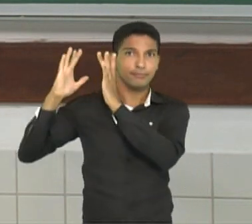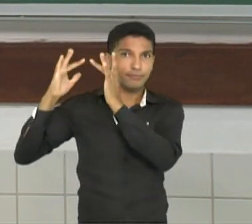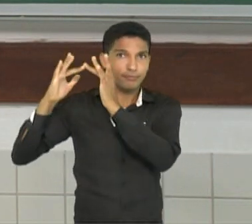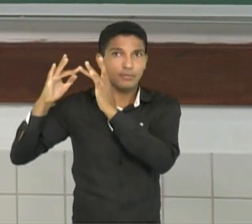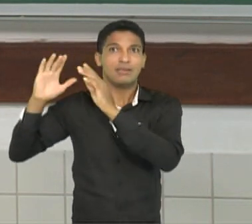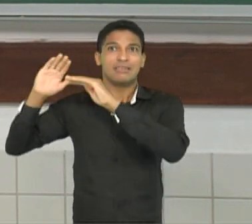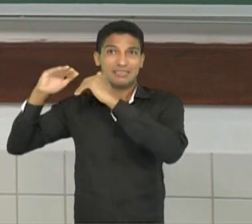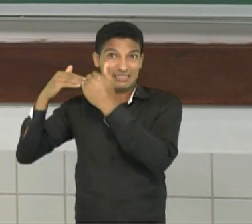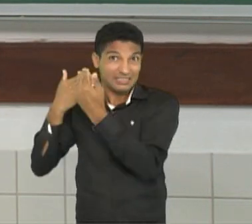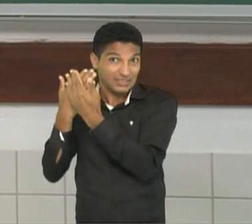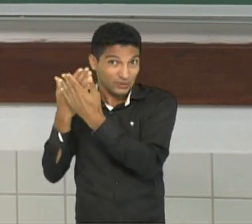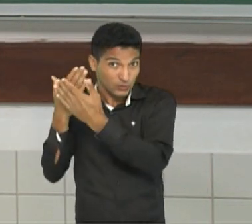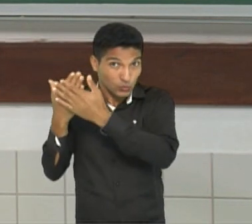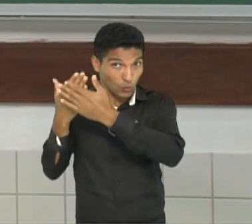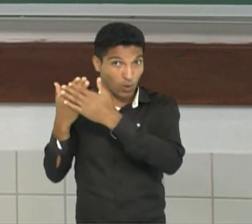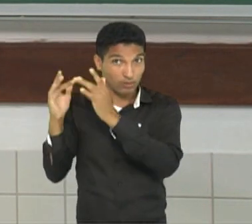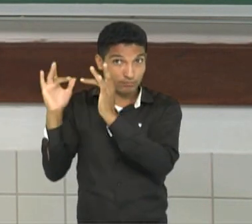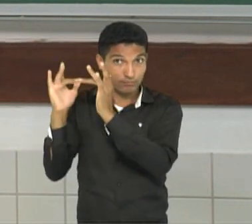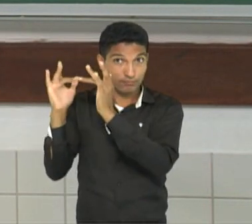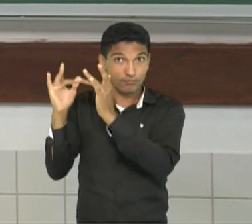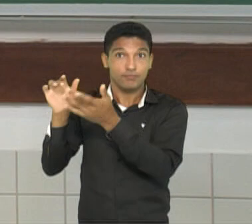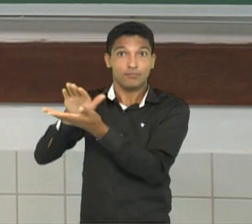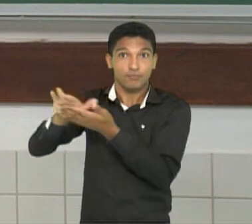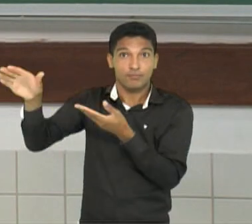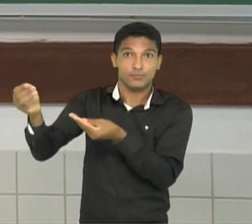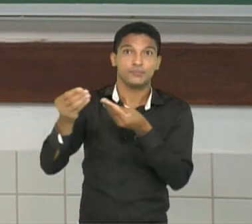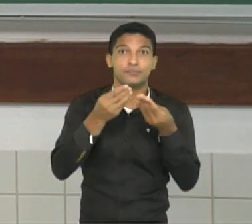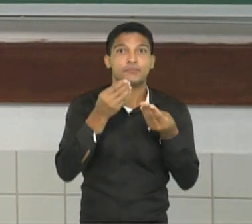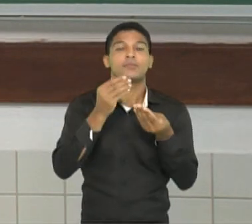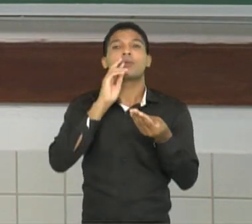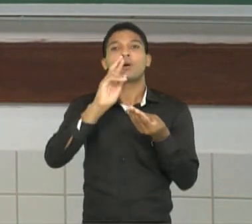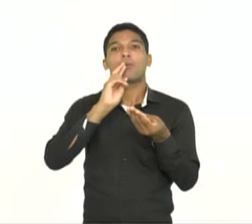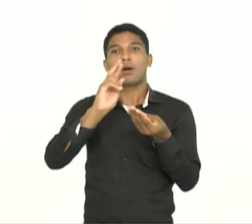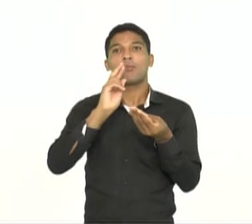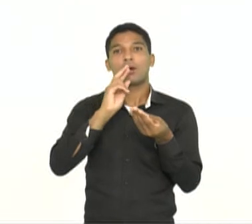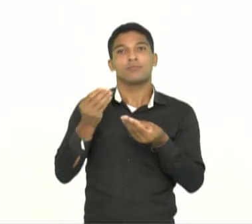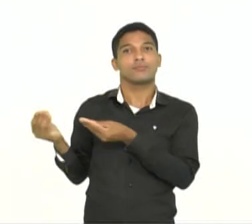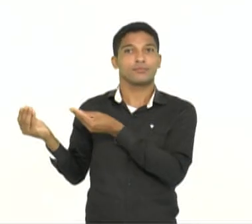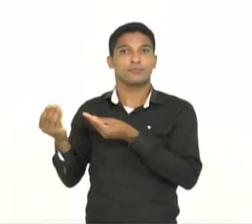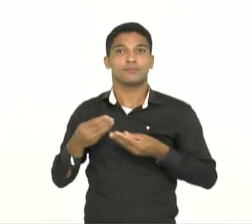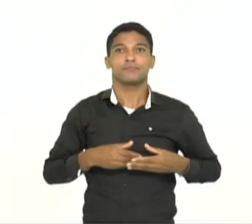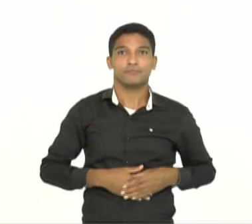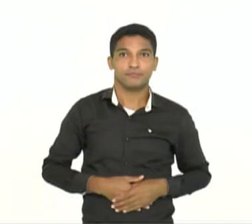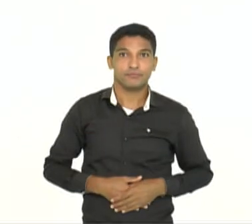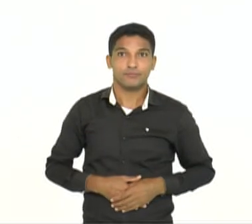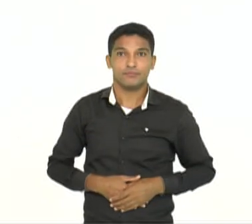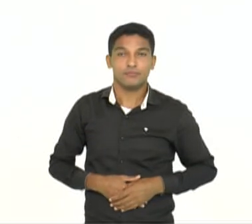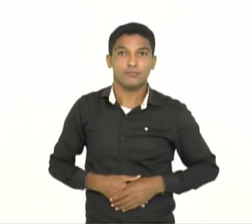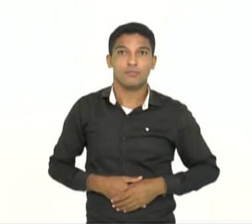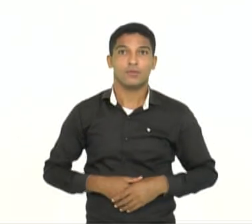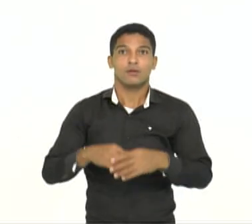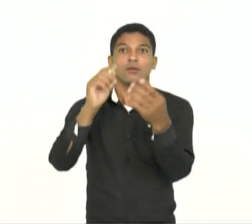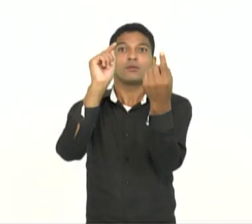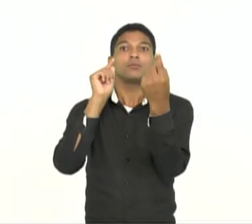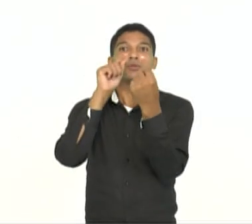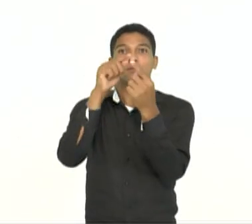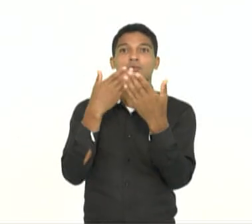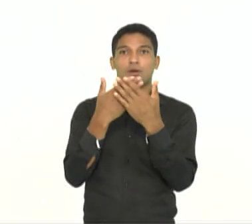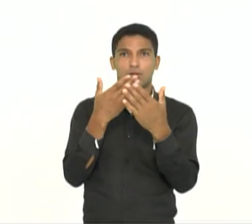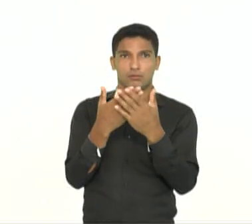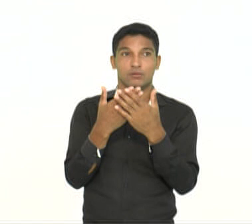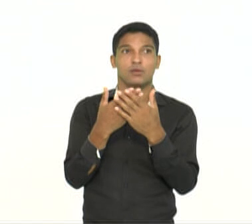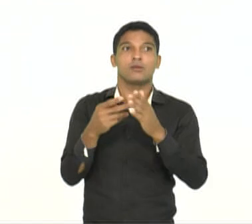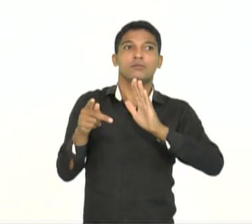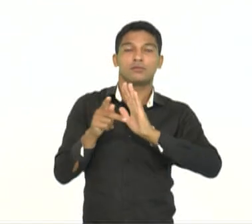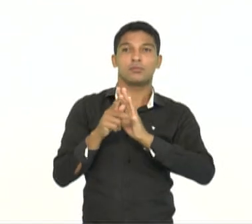formas, ok? E o objetivo da nossa aula de hoje é retomar os principais conhecimentos sobre população brasileira, bem como